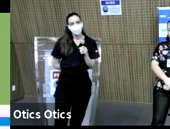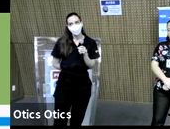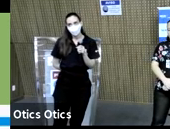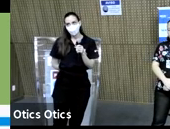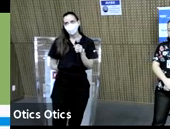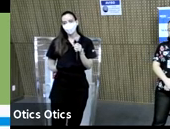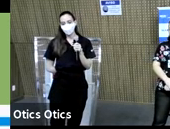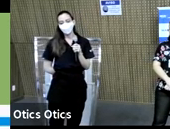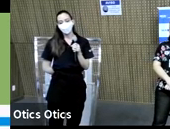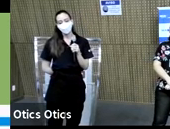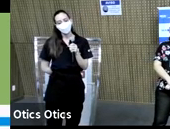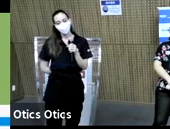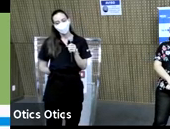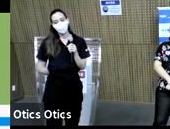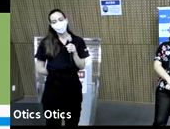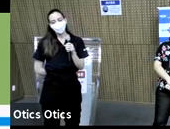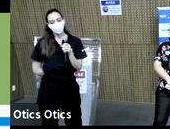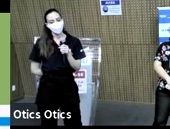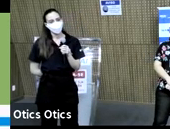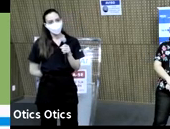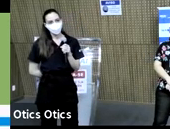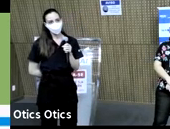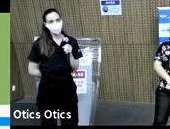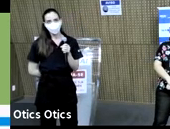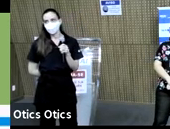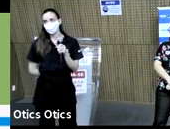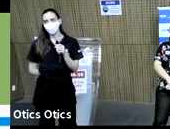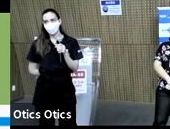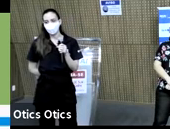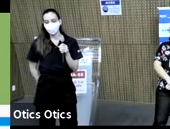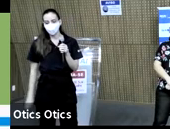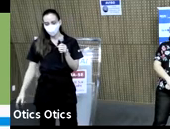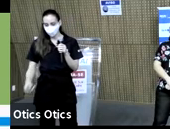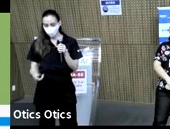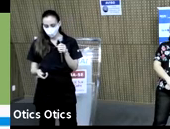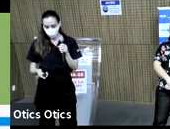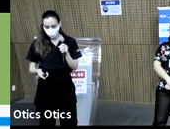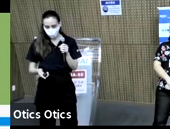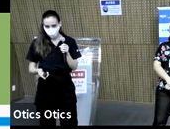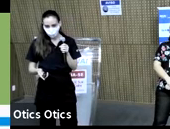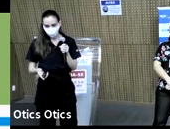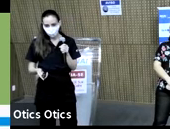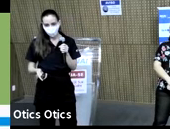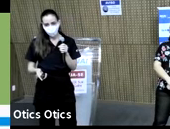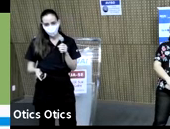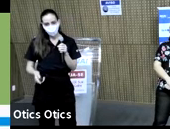que a gente notifica, todos são tratados. Sífilis congênita, nós não tivemos nenhum registro de caso.